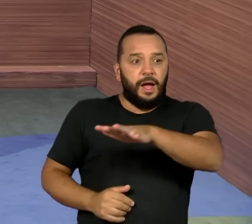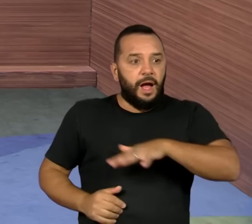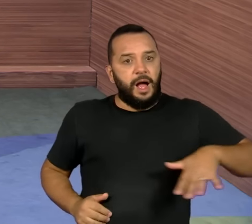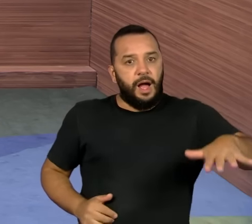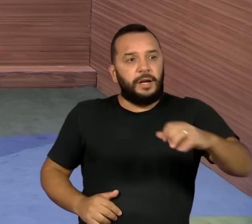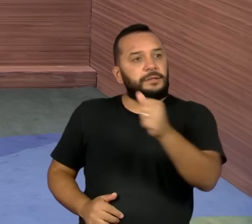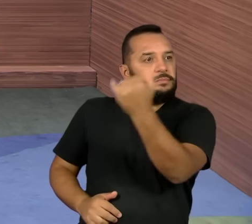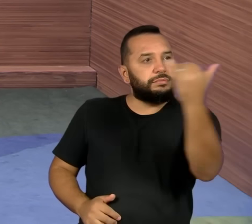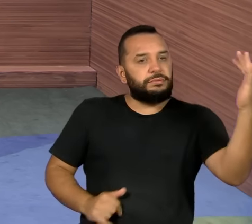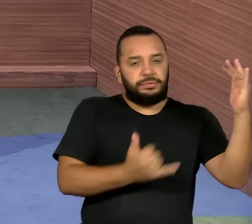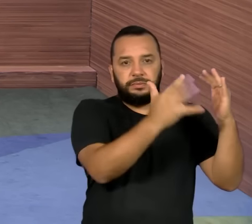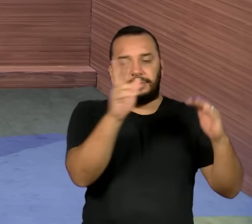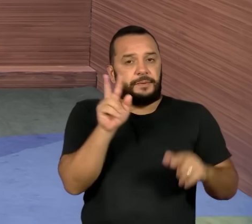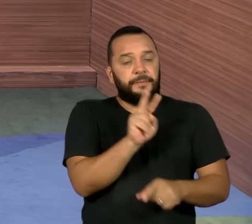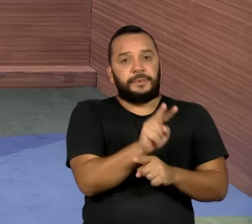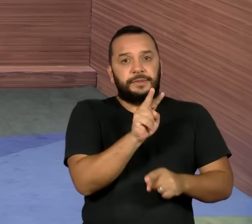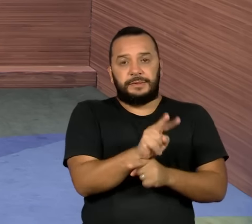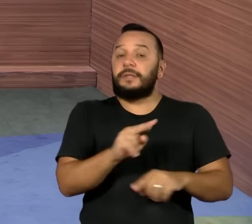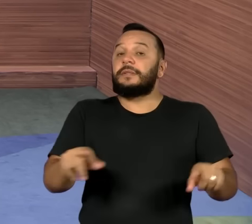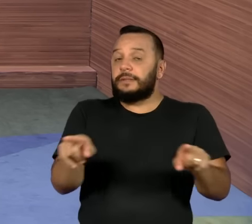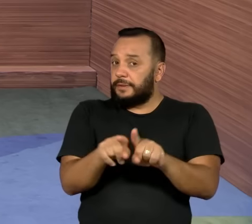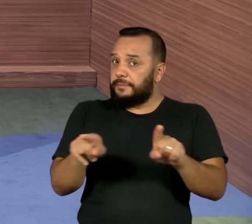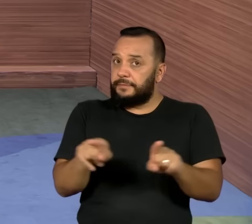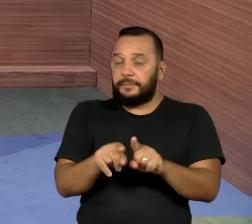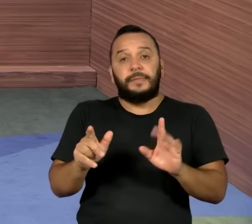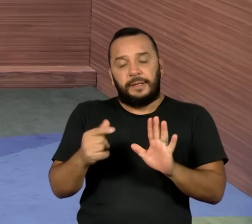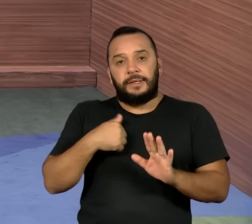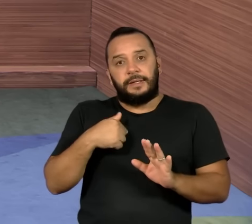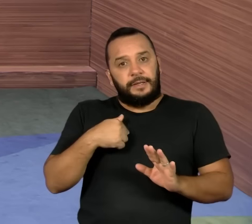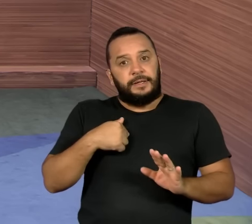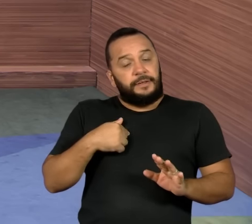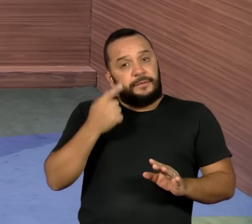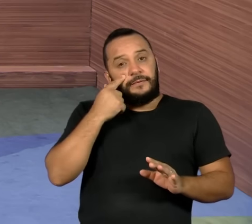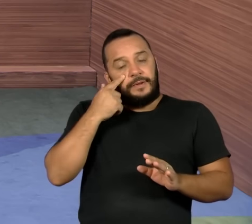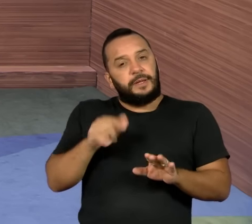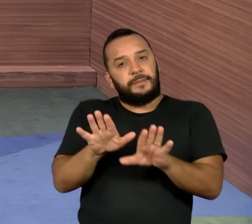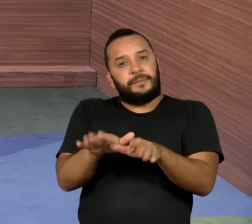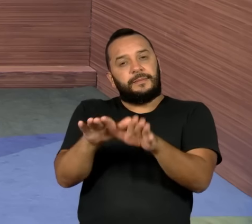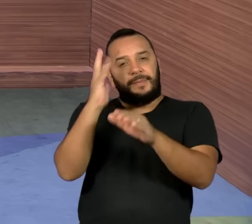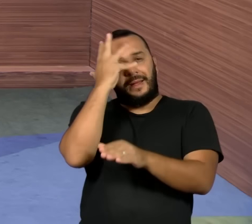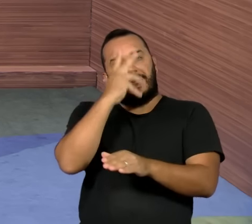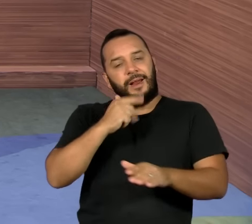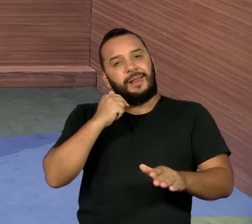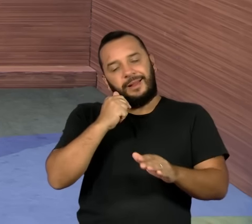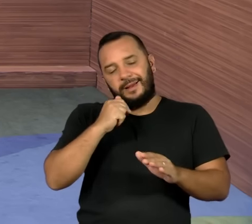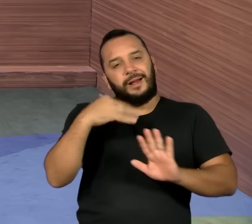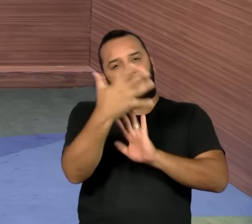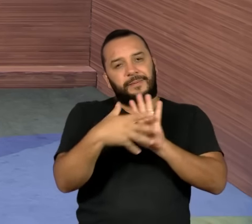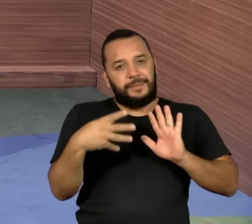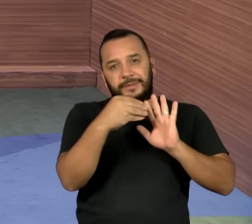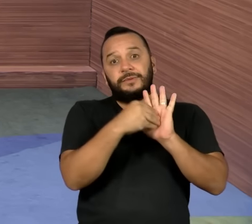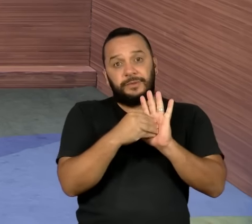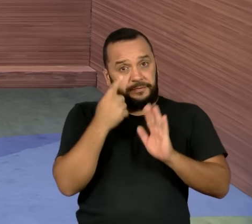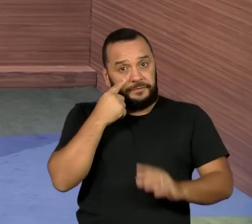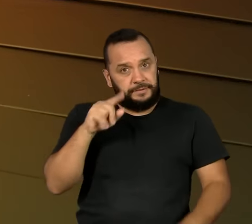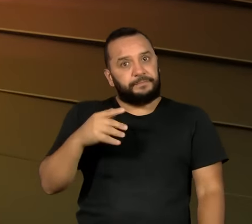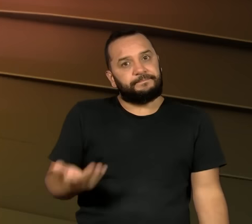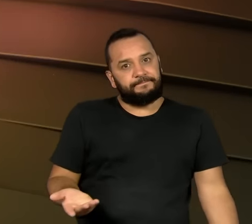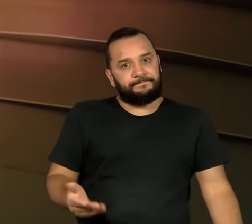e o resgate de uma das mais belas e mais ameaçadas aves da Amazônia. Você é o nosso convidado especial.